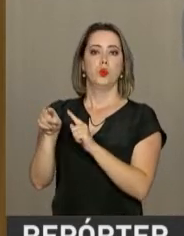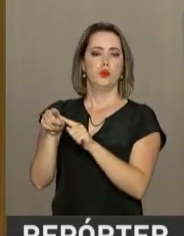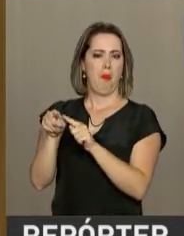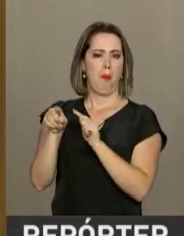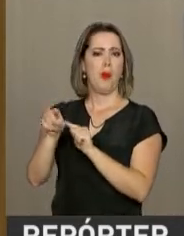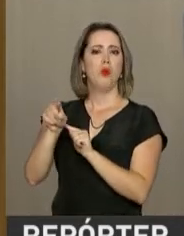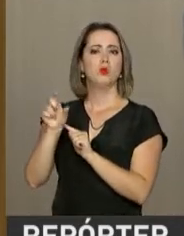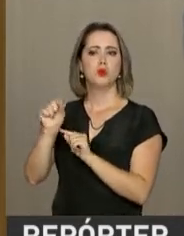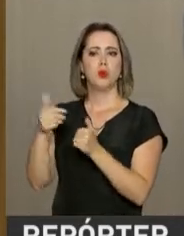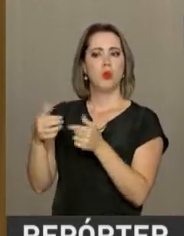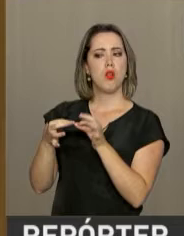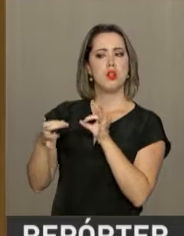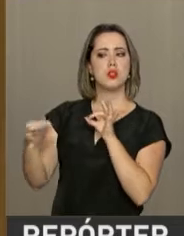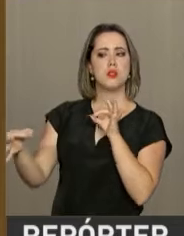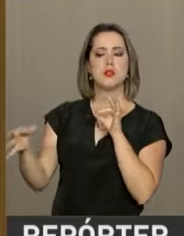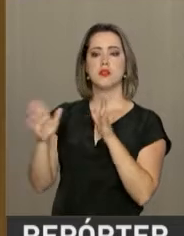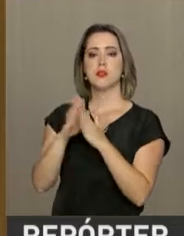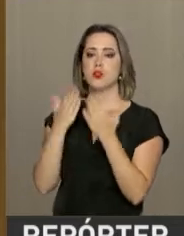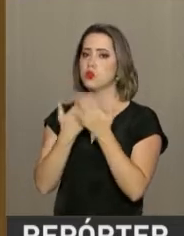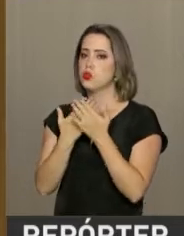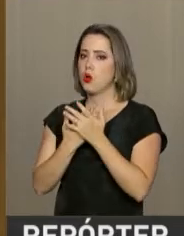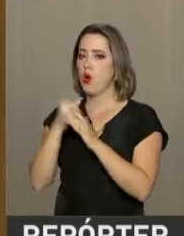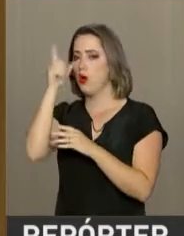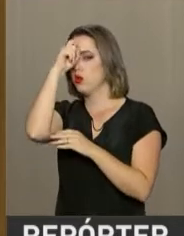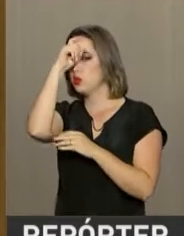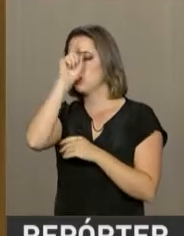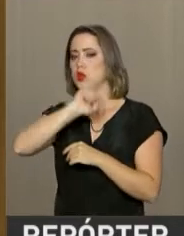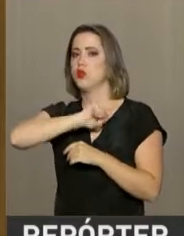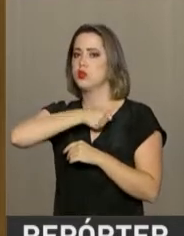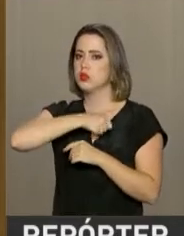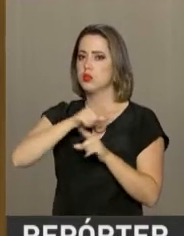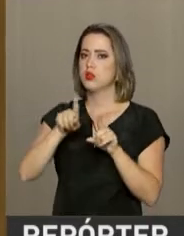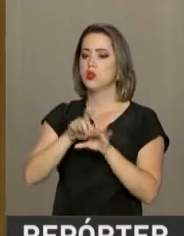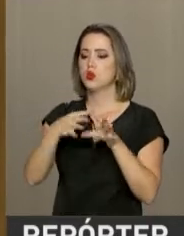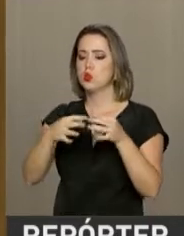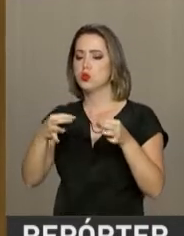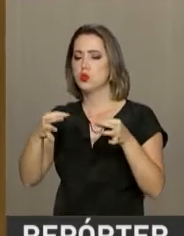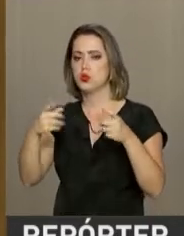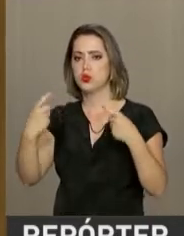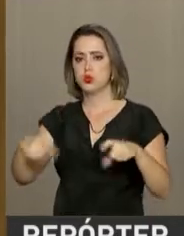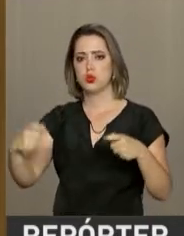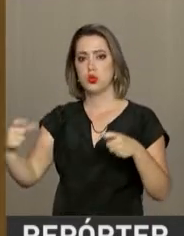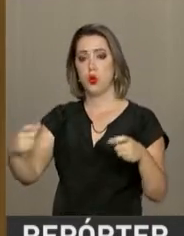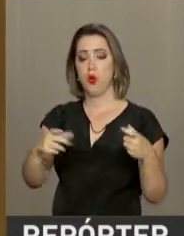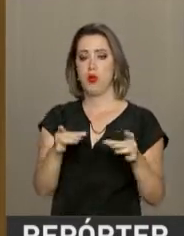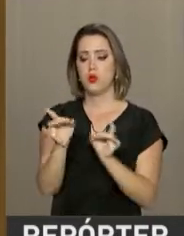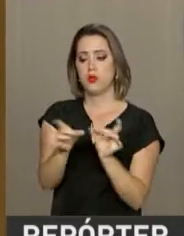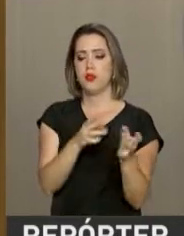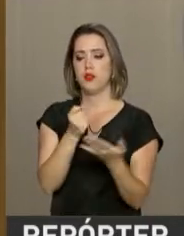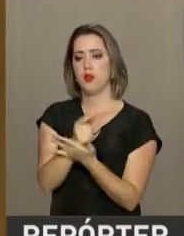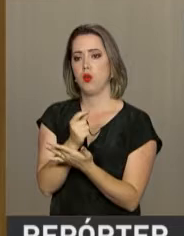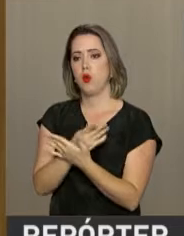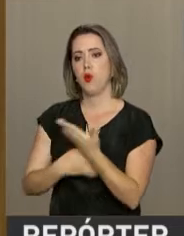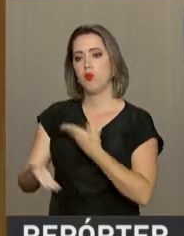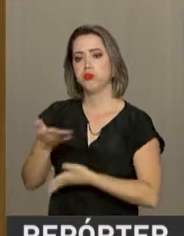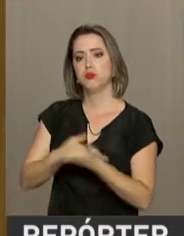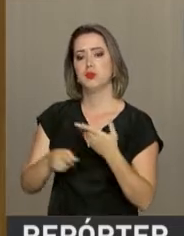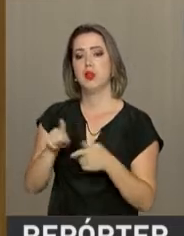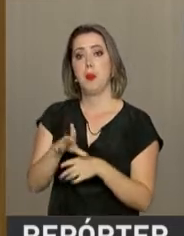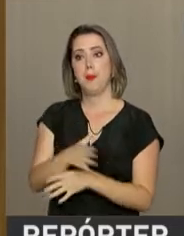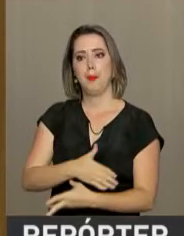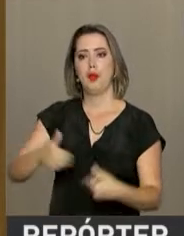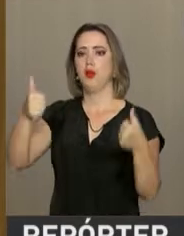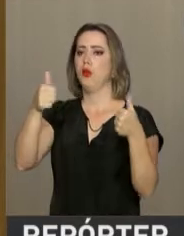com a distância de escola, a distância de hospitais, de delegacias, de áreas comerciais, enfim, para valorizar que